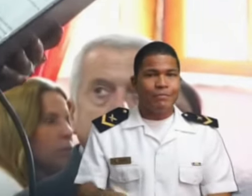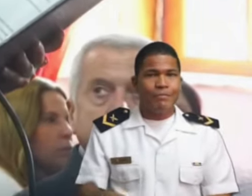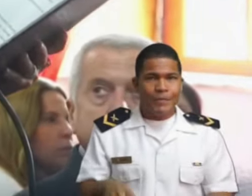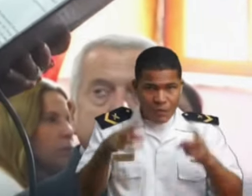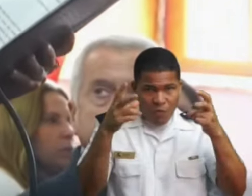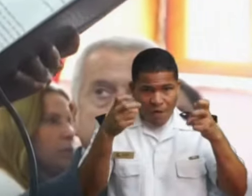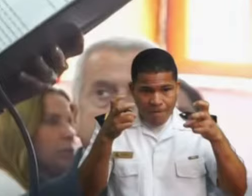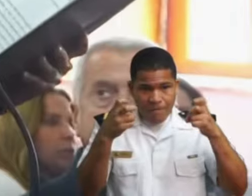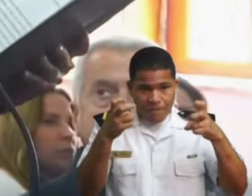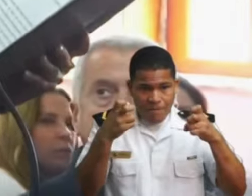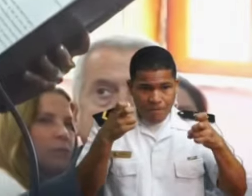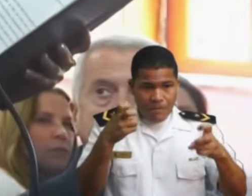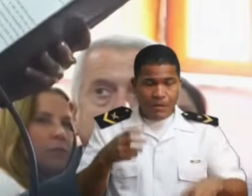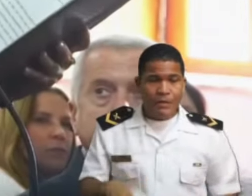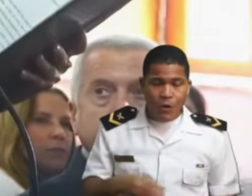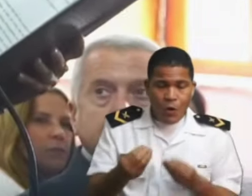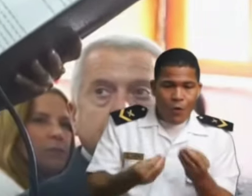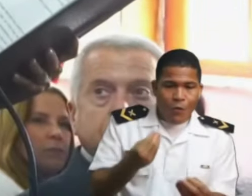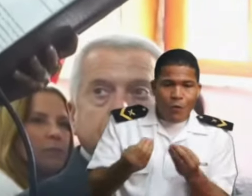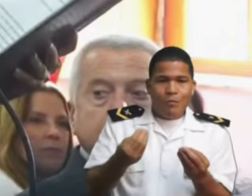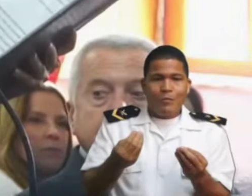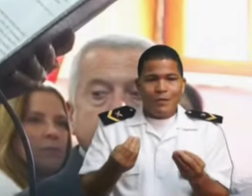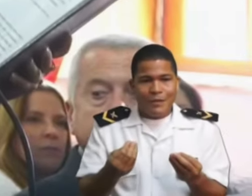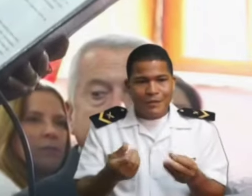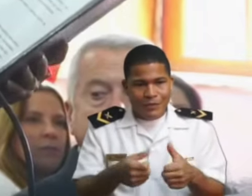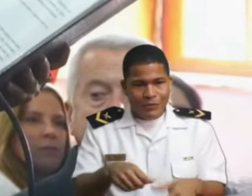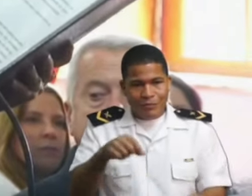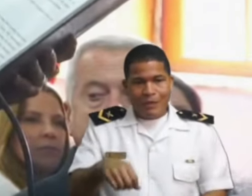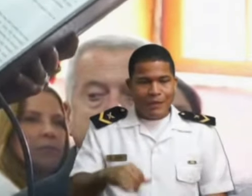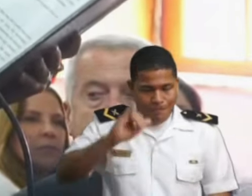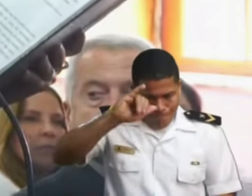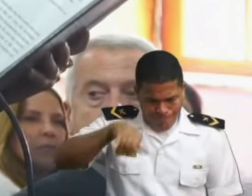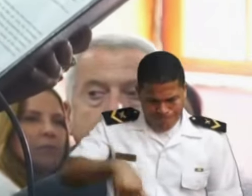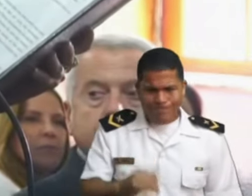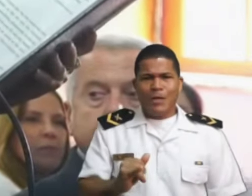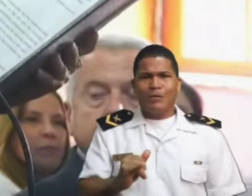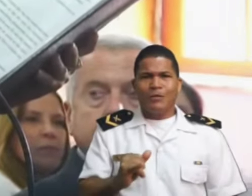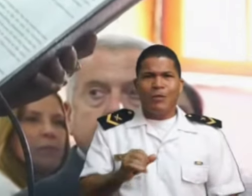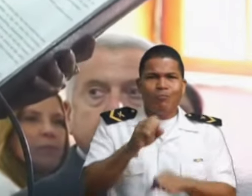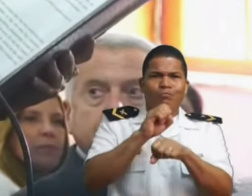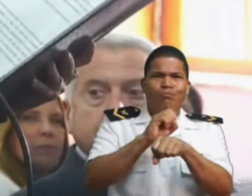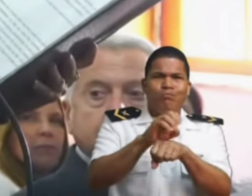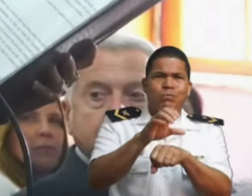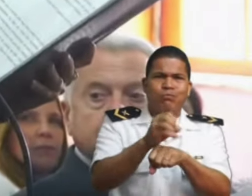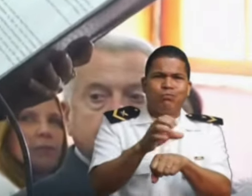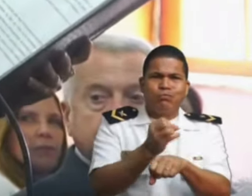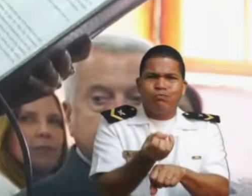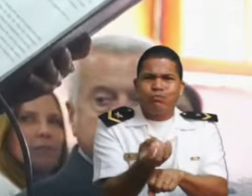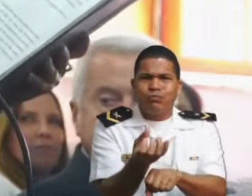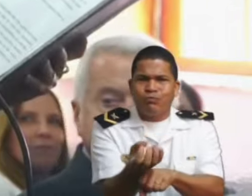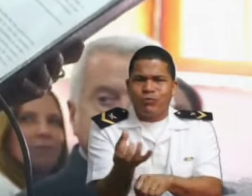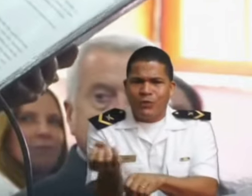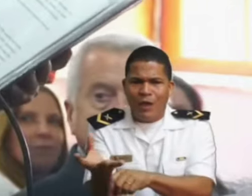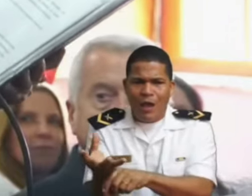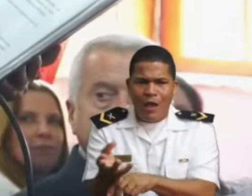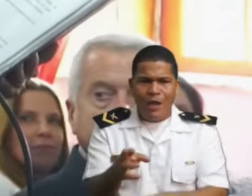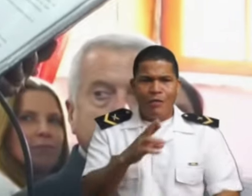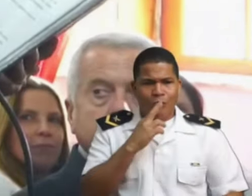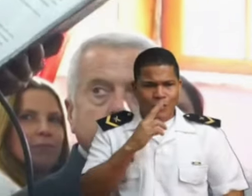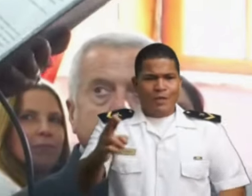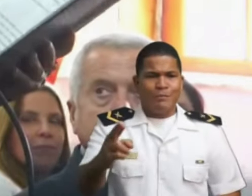vejo o convite para estar aqui hoje como oportunidade de expandir essa resposta.